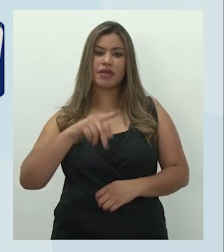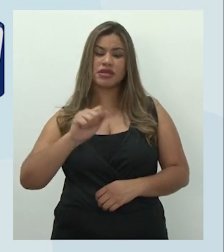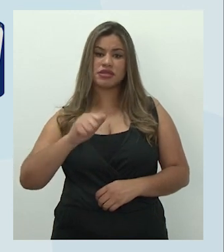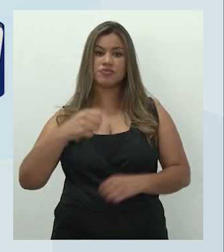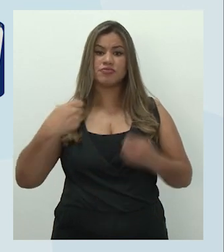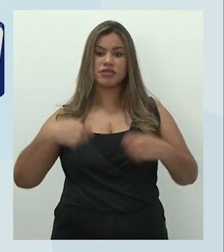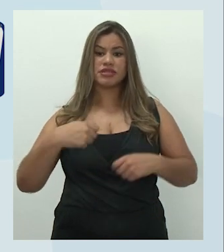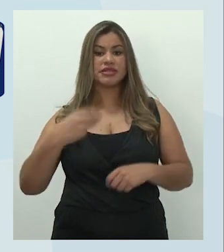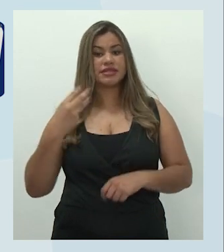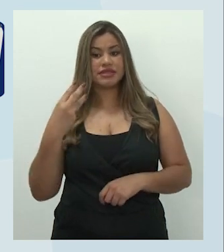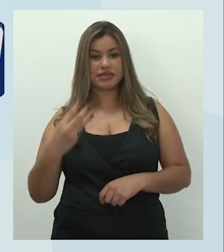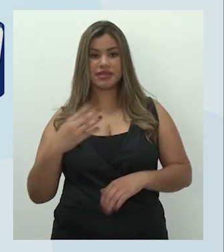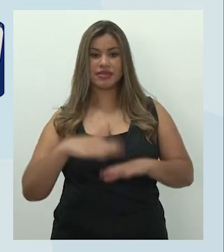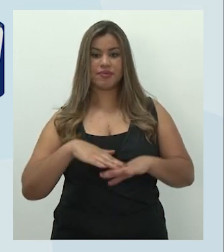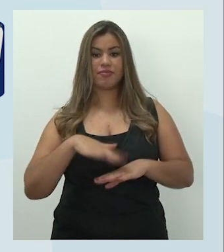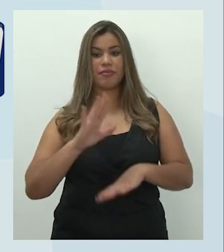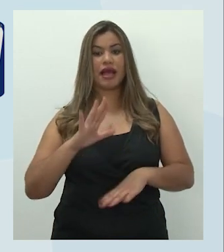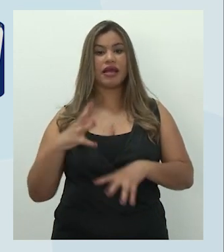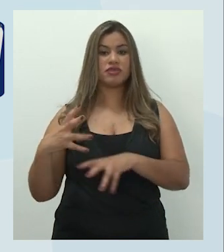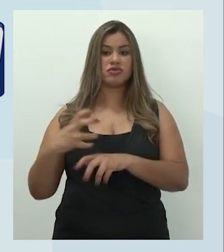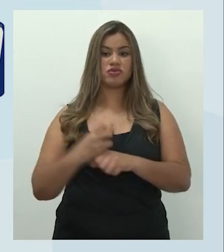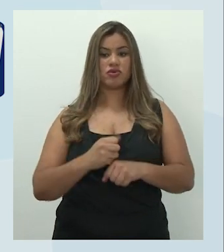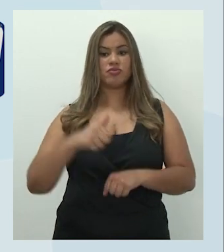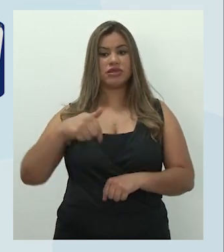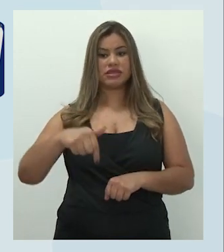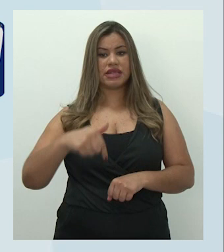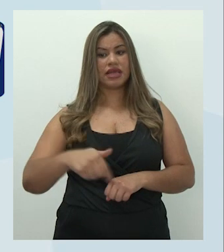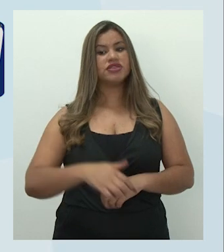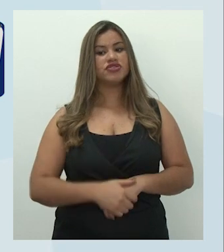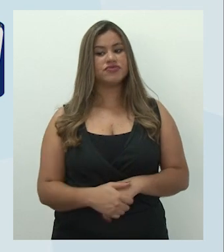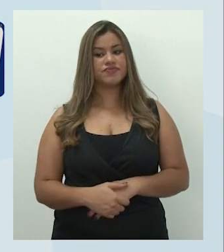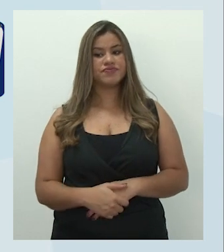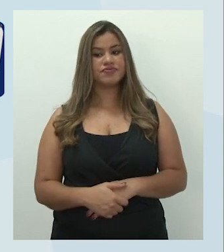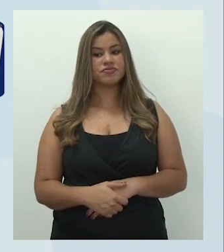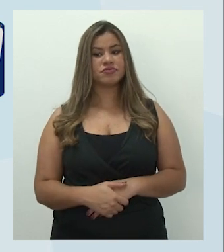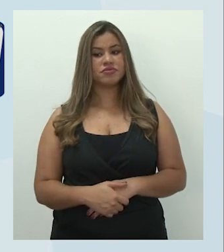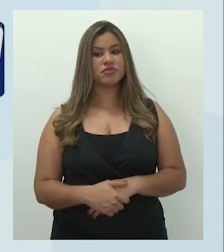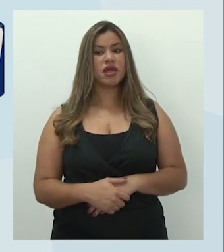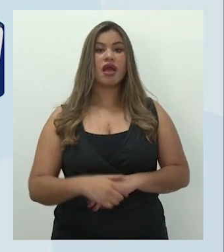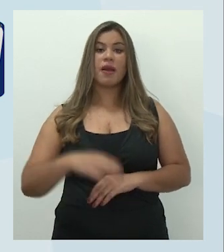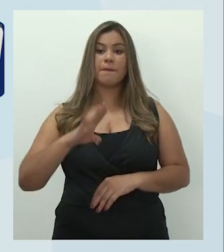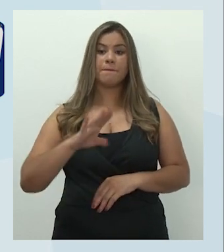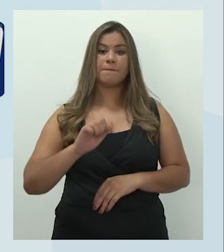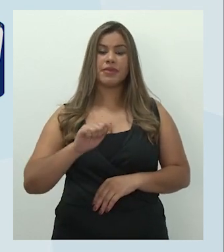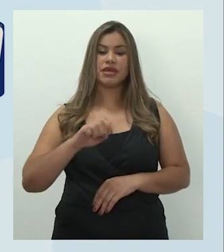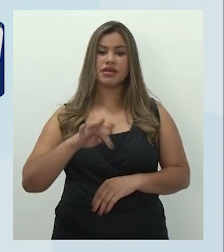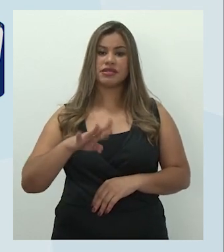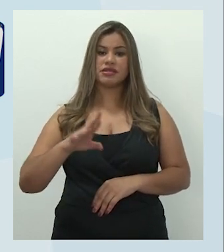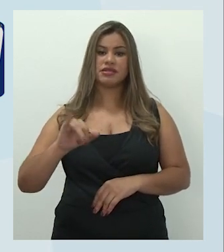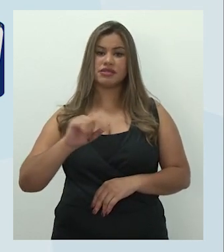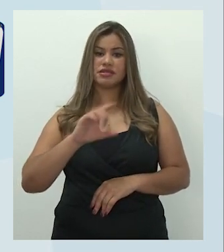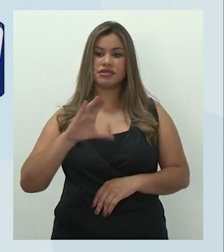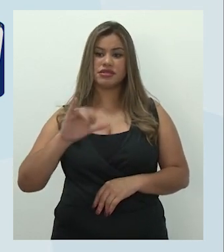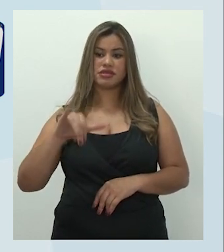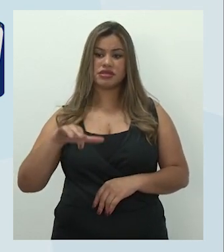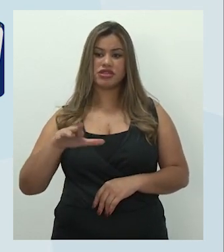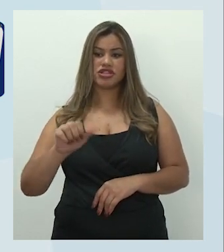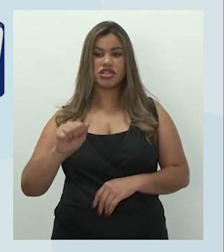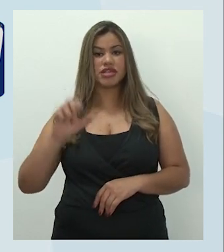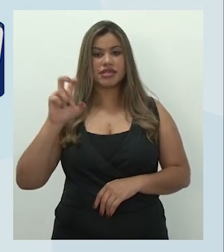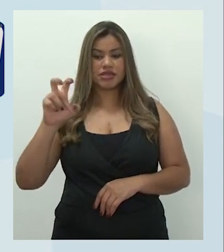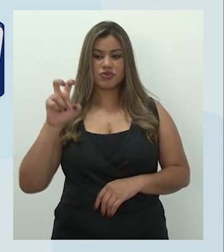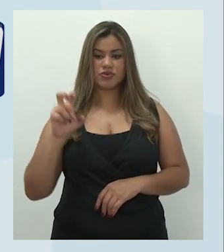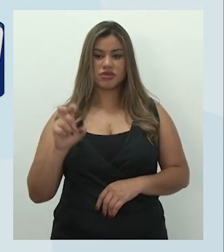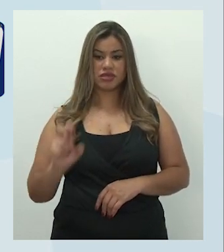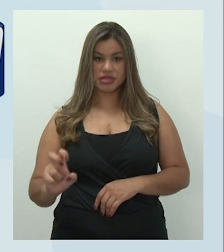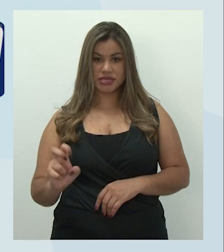7. Pode passar o slide. Isso. E aí eu penso na Beatriz e na Cíntia, que já tinham 5 latas. E aí coloco mais